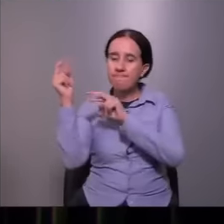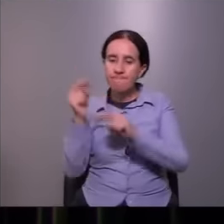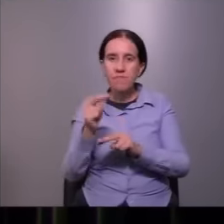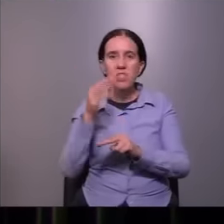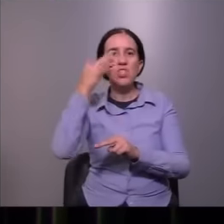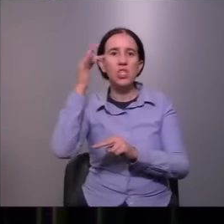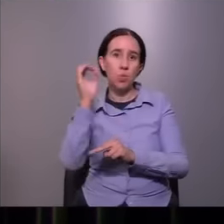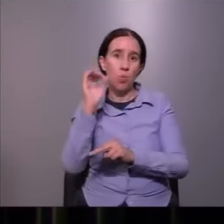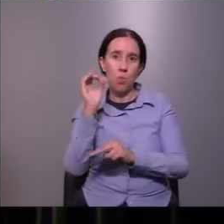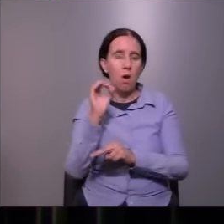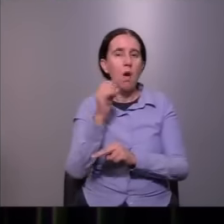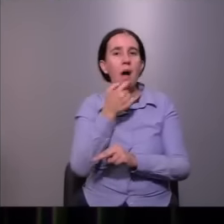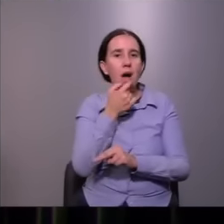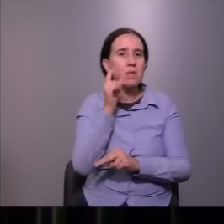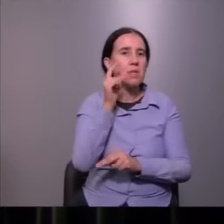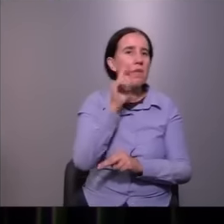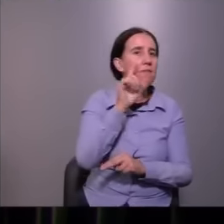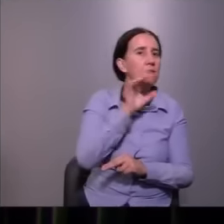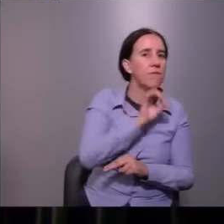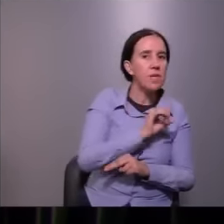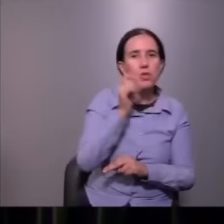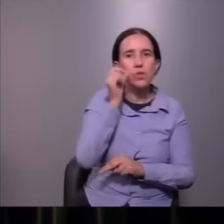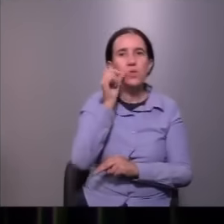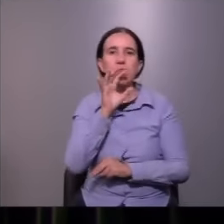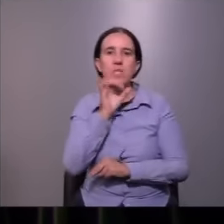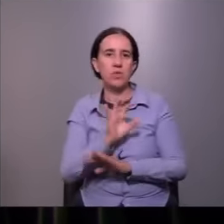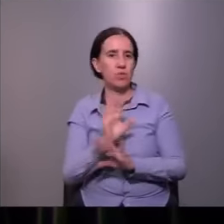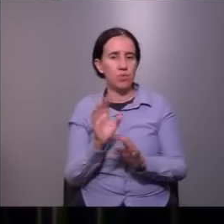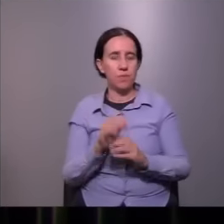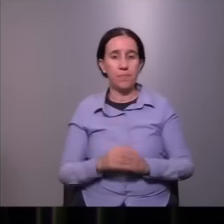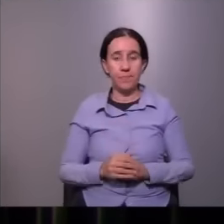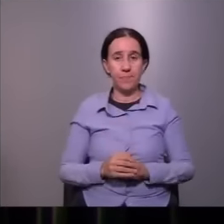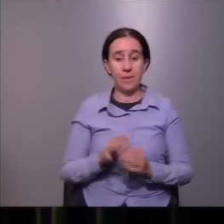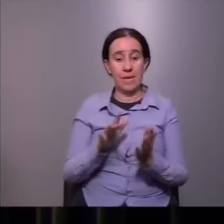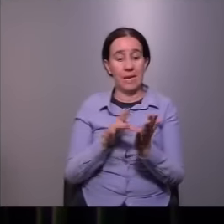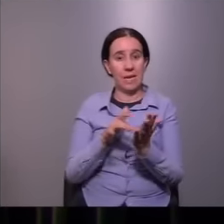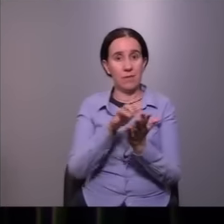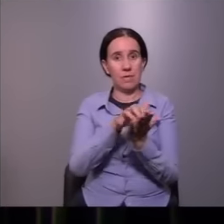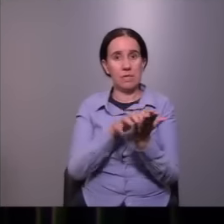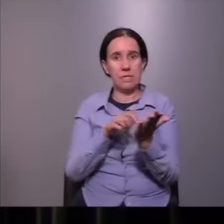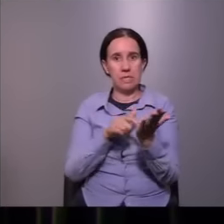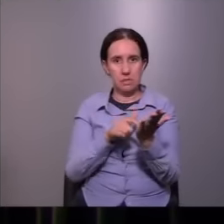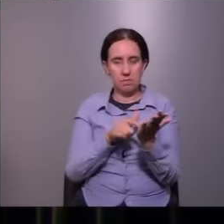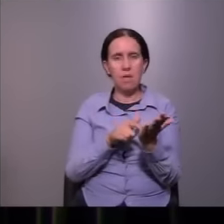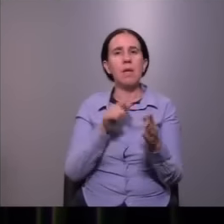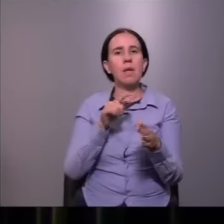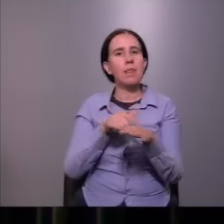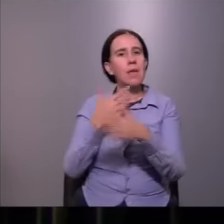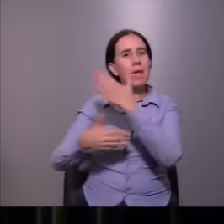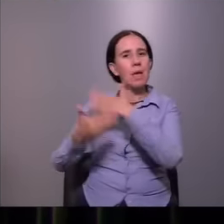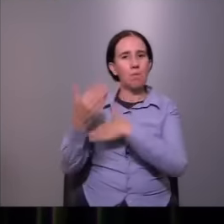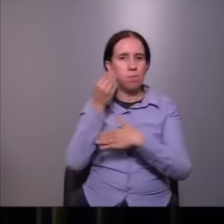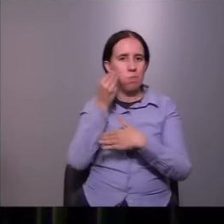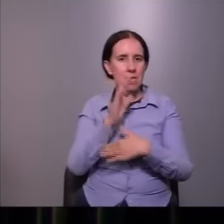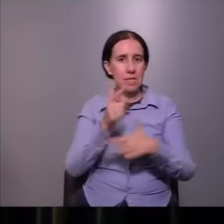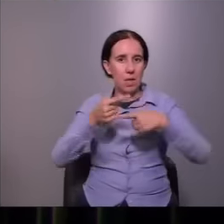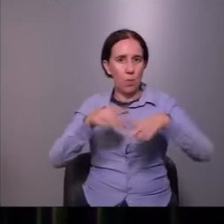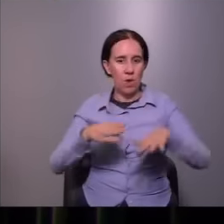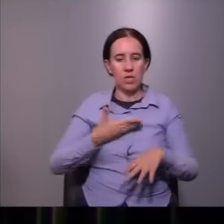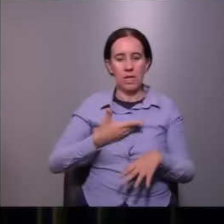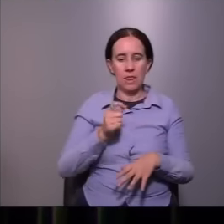e um futuro mais felizes. Para Deus não há estrangeiros, há filhos e filhas. O livro